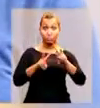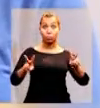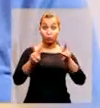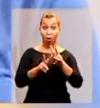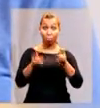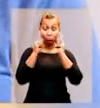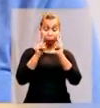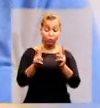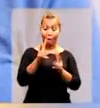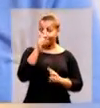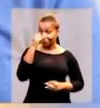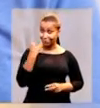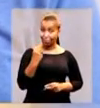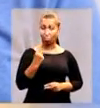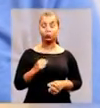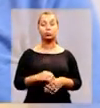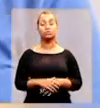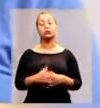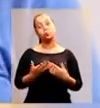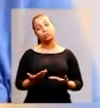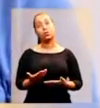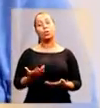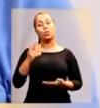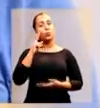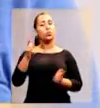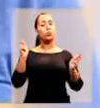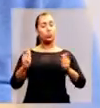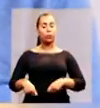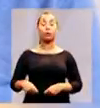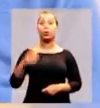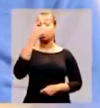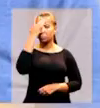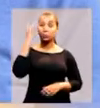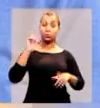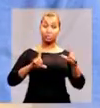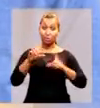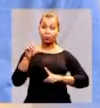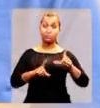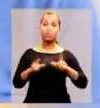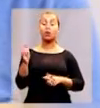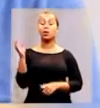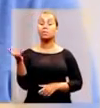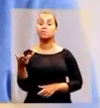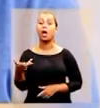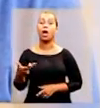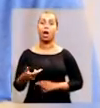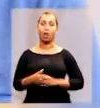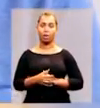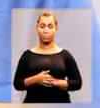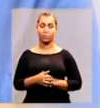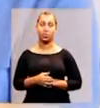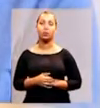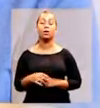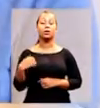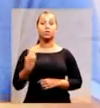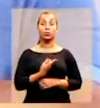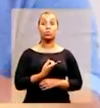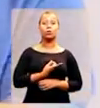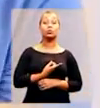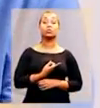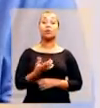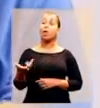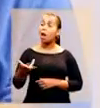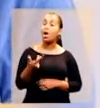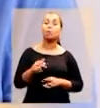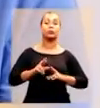brasileira é muito forte. E sabe ver. Então, assim, a nossa televisão é uma das mais rápidas do mundo. Então, nossos filmes são